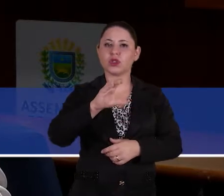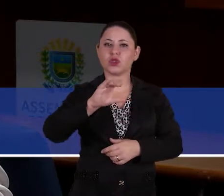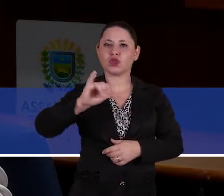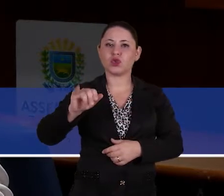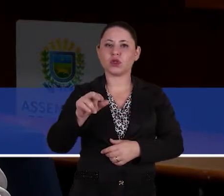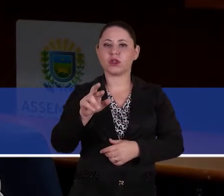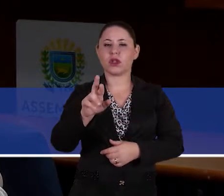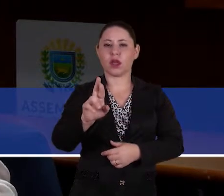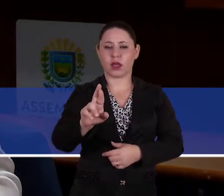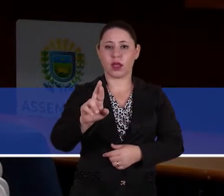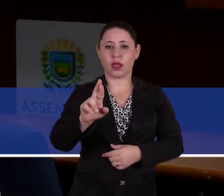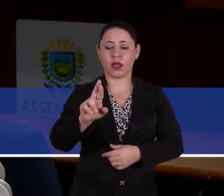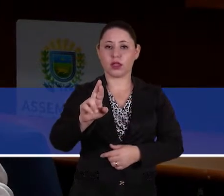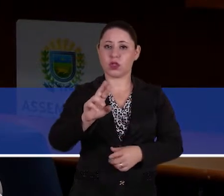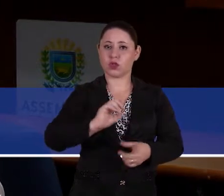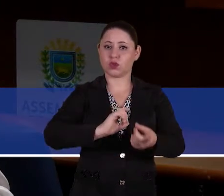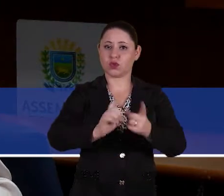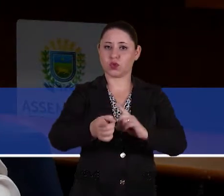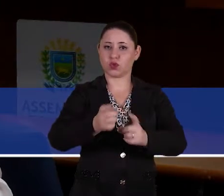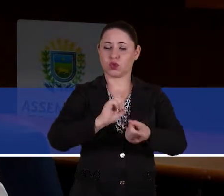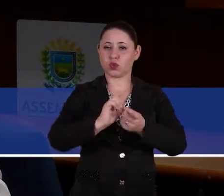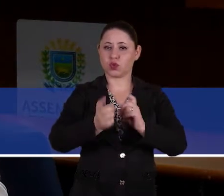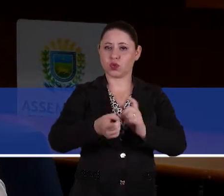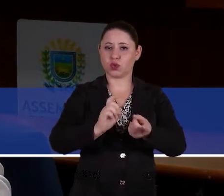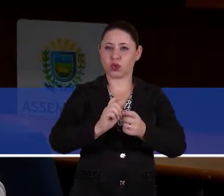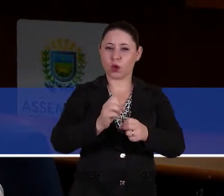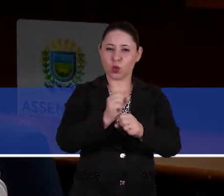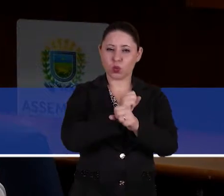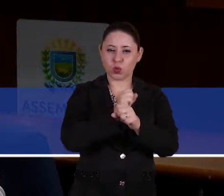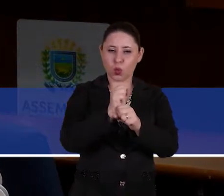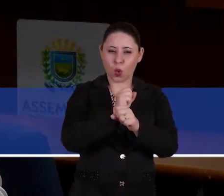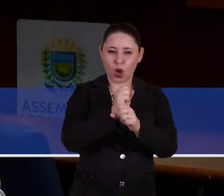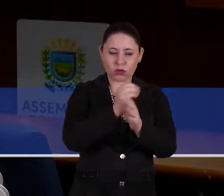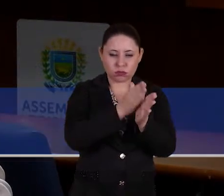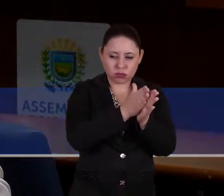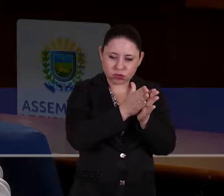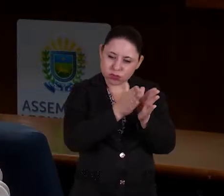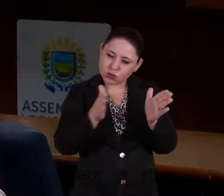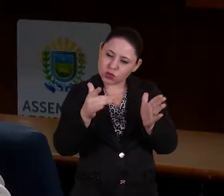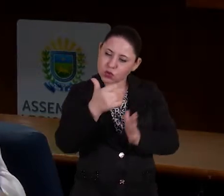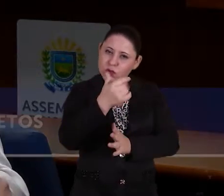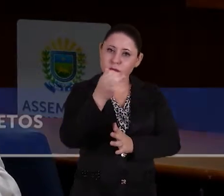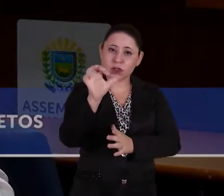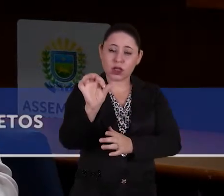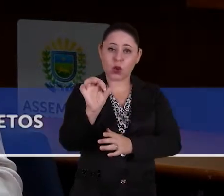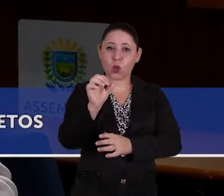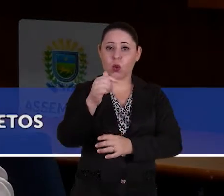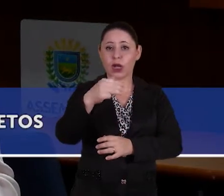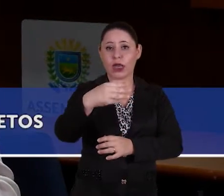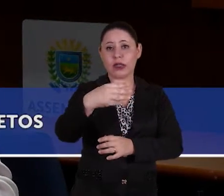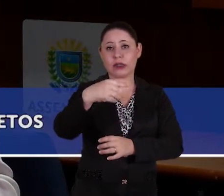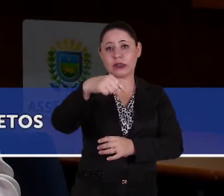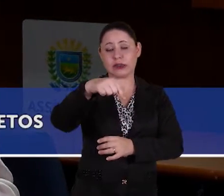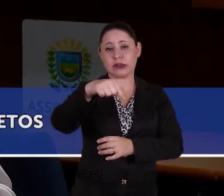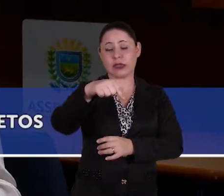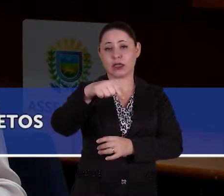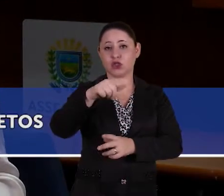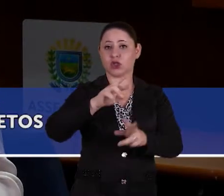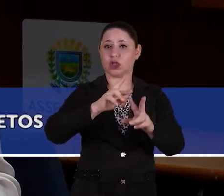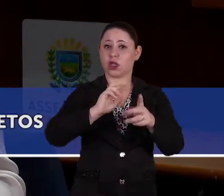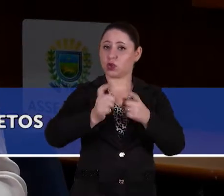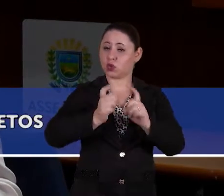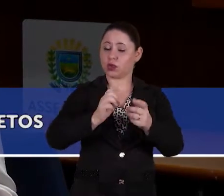Constituição, Justiça e Redação se reuniu durante todo este ano de 2019 47 vezes.